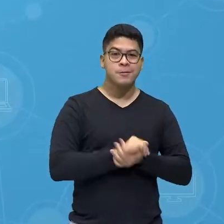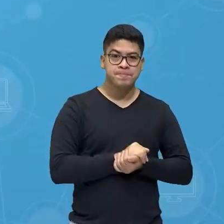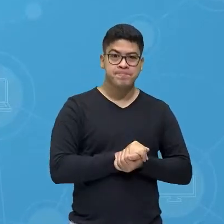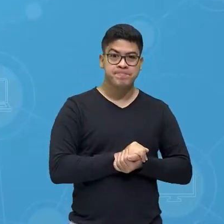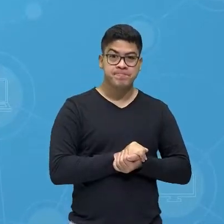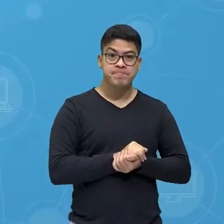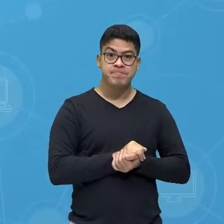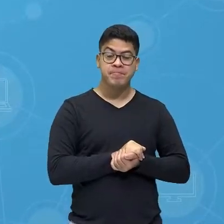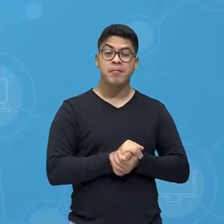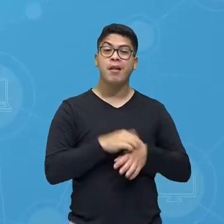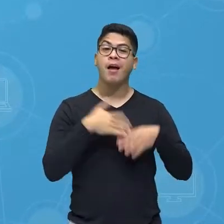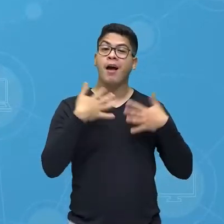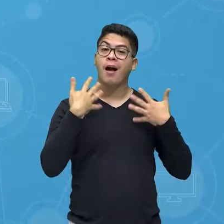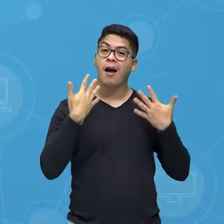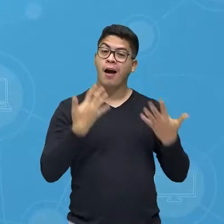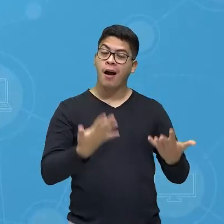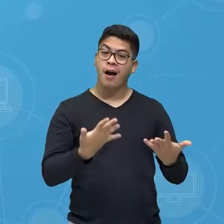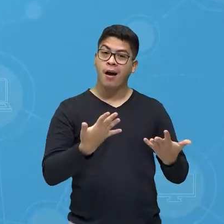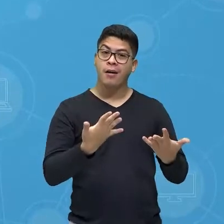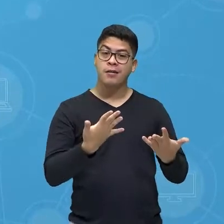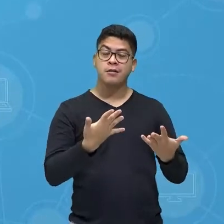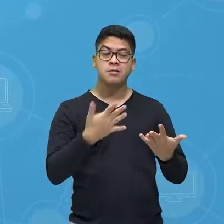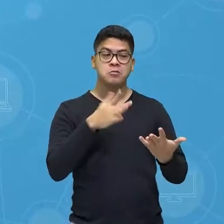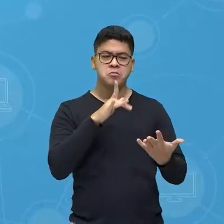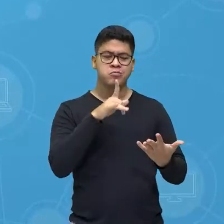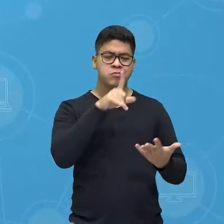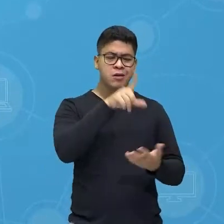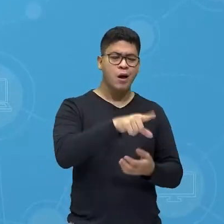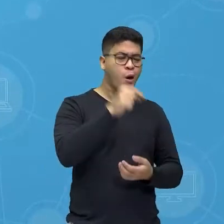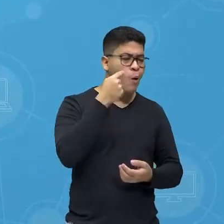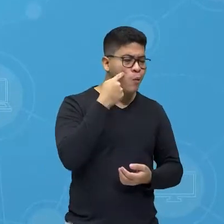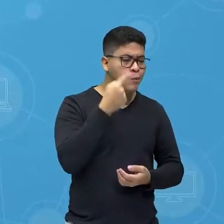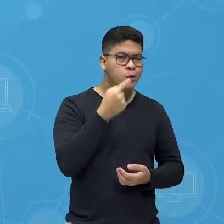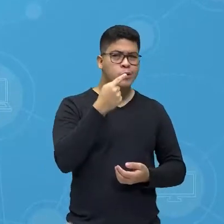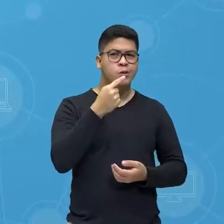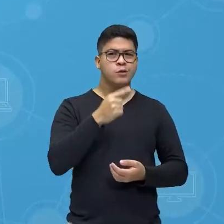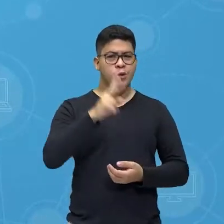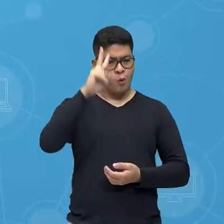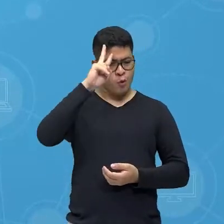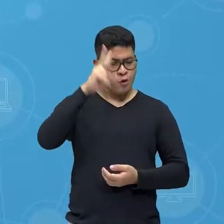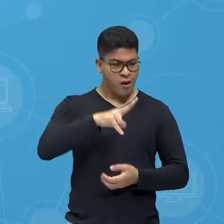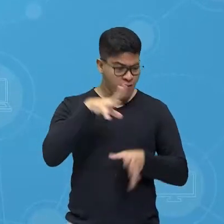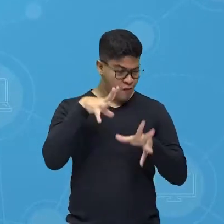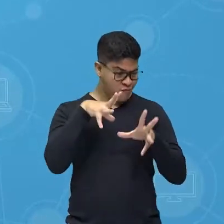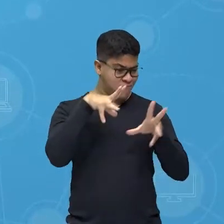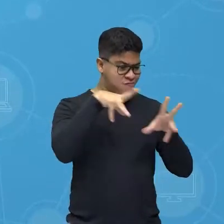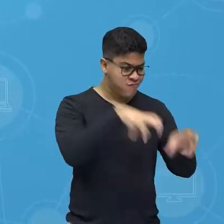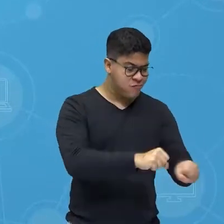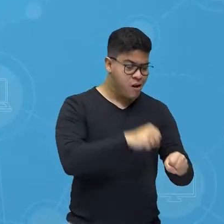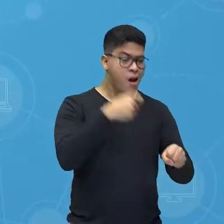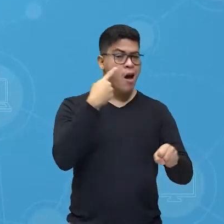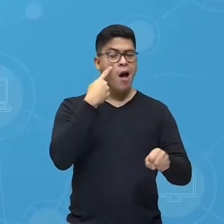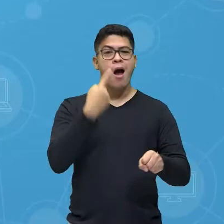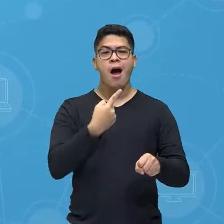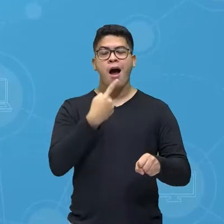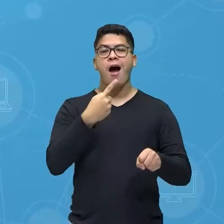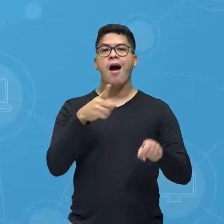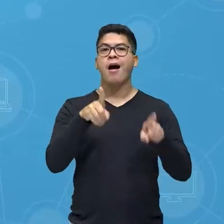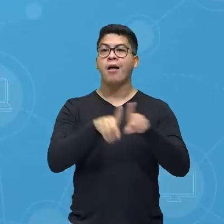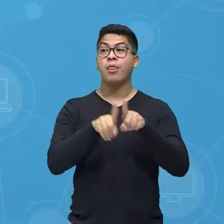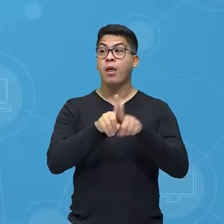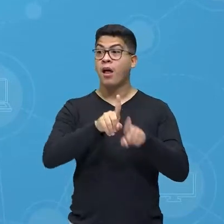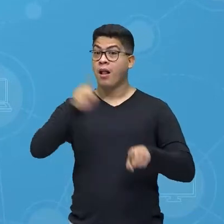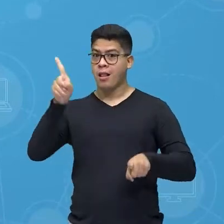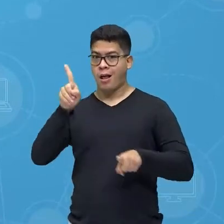prender Francisco e achar o boi. Foi quando os outros funcionários acharam esse boi morto, mas com a ajuda de um pajé,